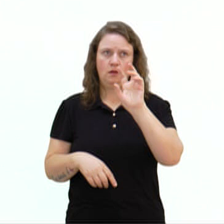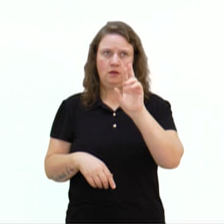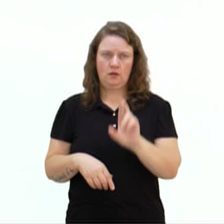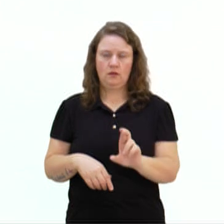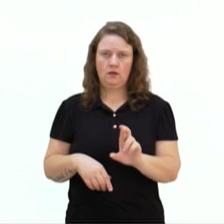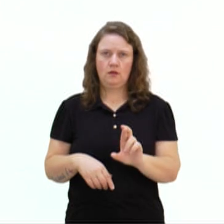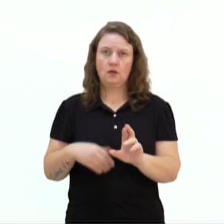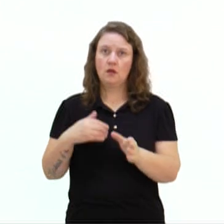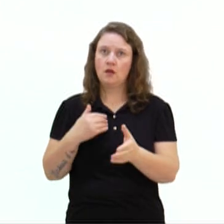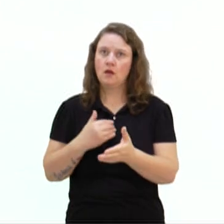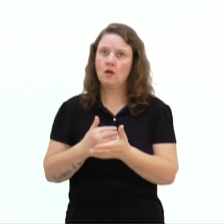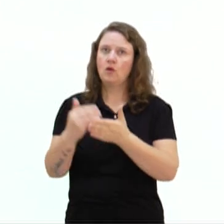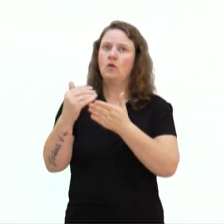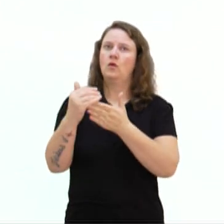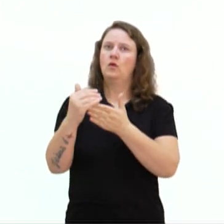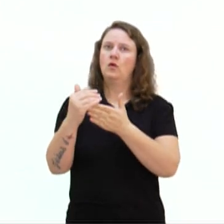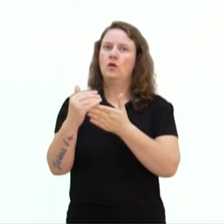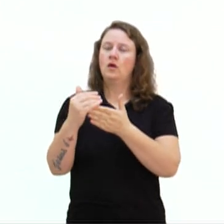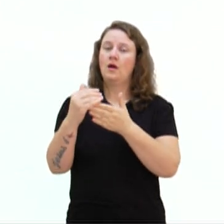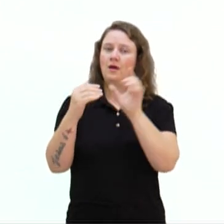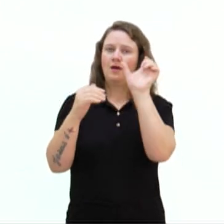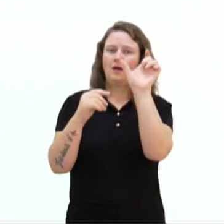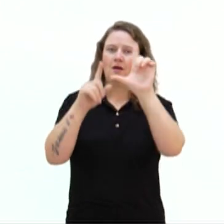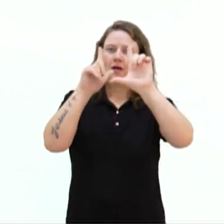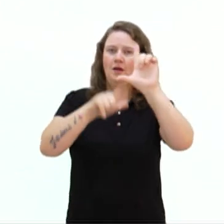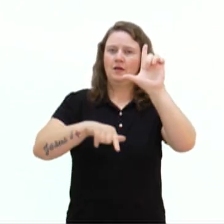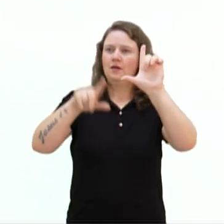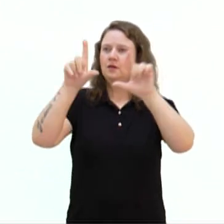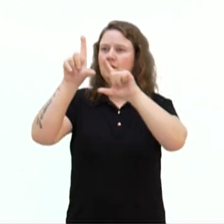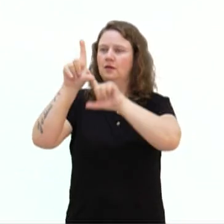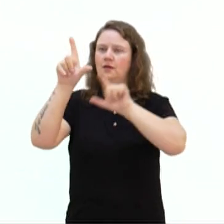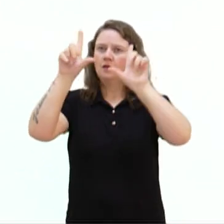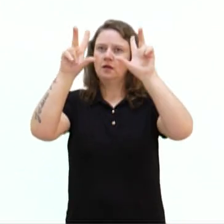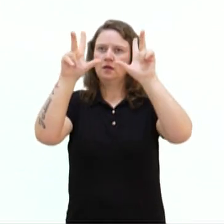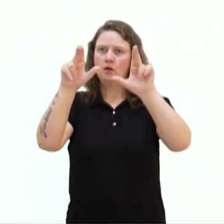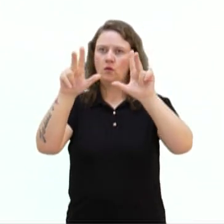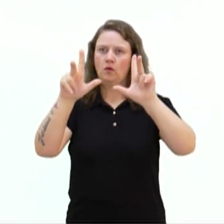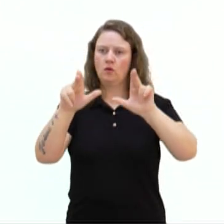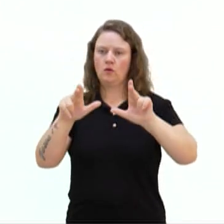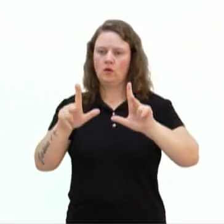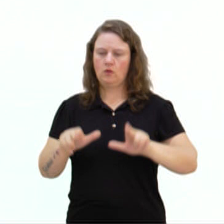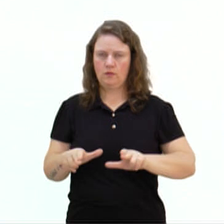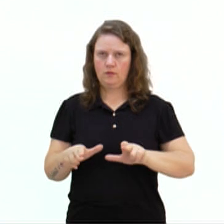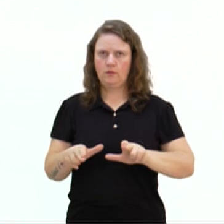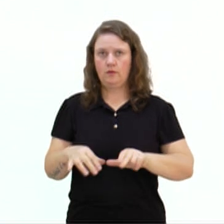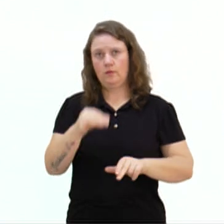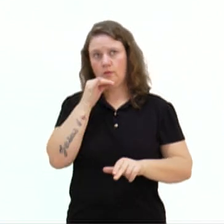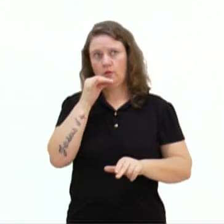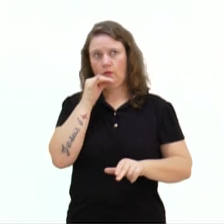começar com a mesma consoante. Então, vamos lá? Por exemplo,